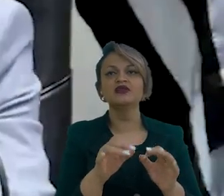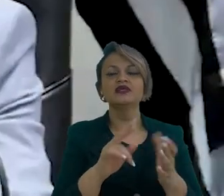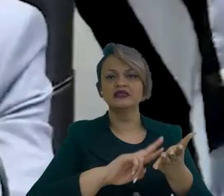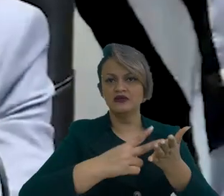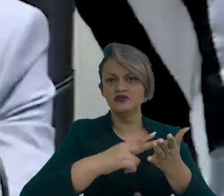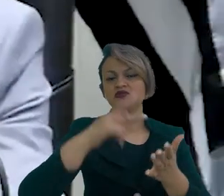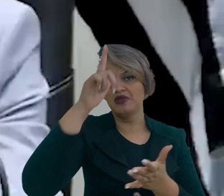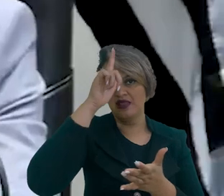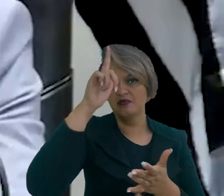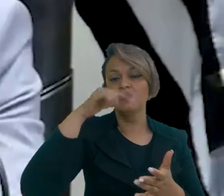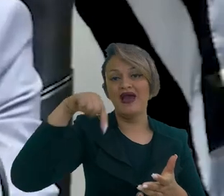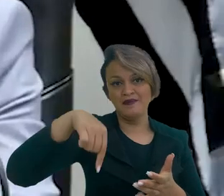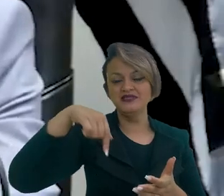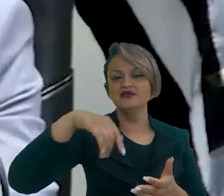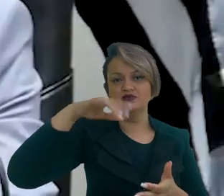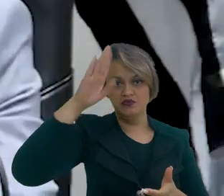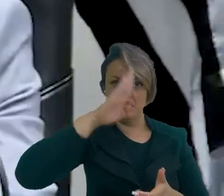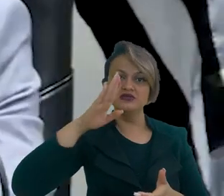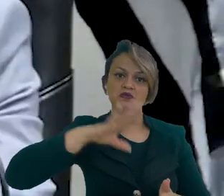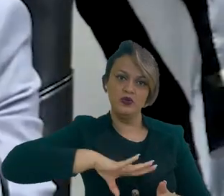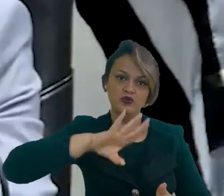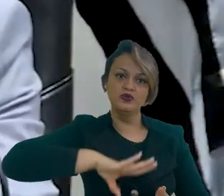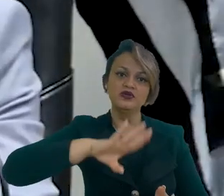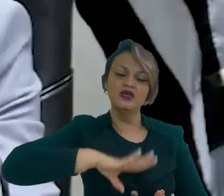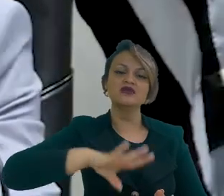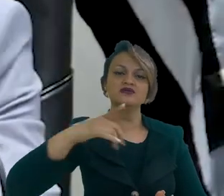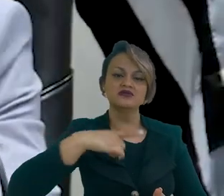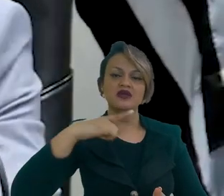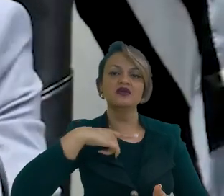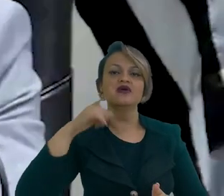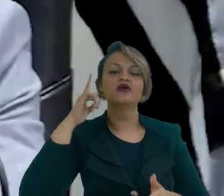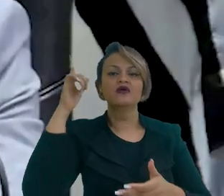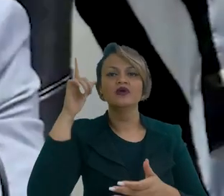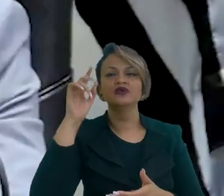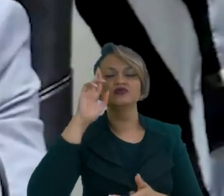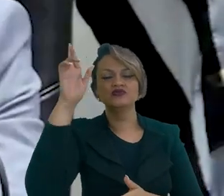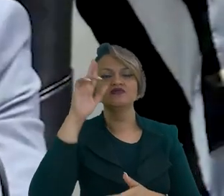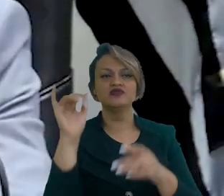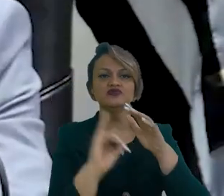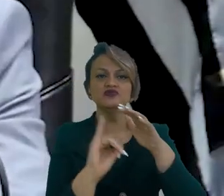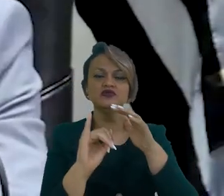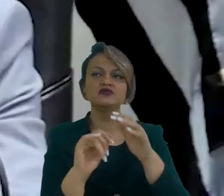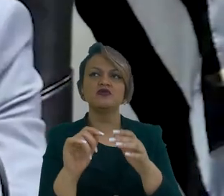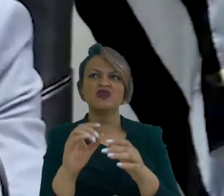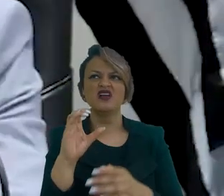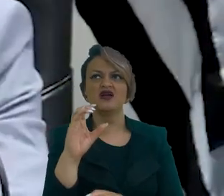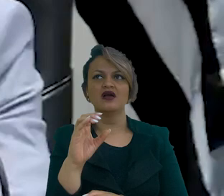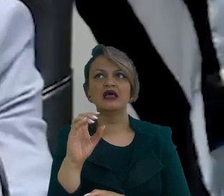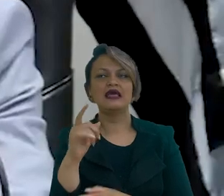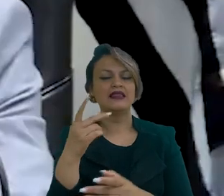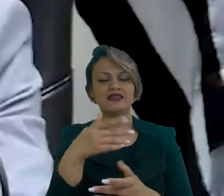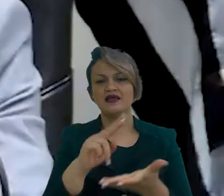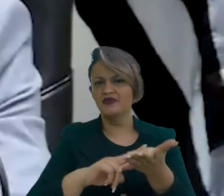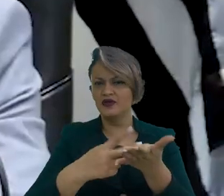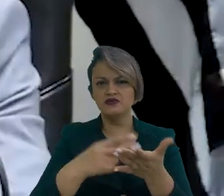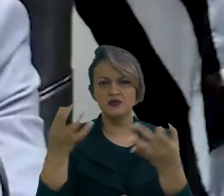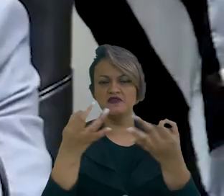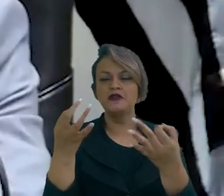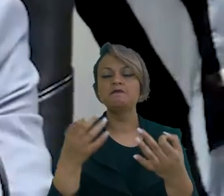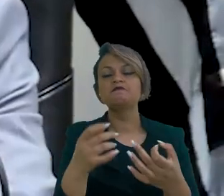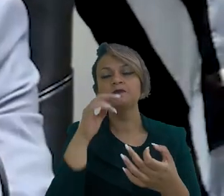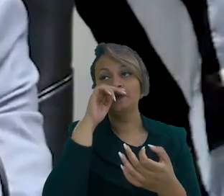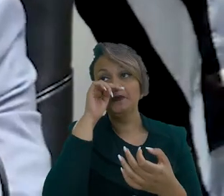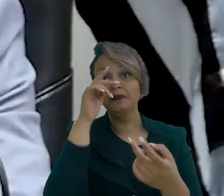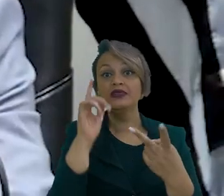original em alemão mas nós temos tradução para o português principalmente aquela da Fundação Carlos trubequinha portuguesa é a melhor